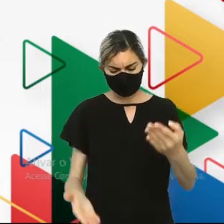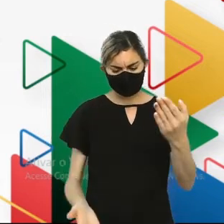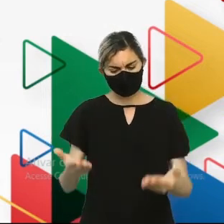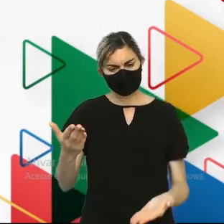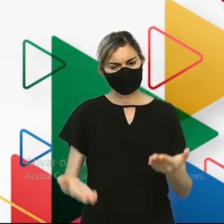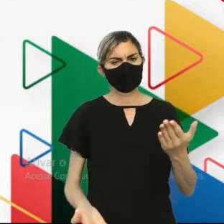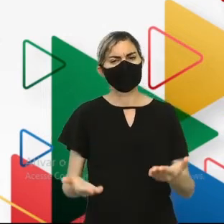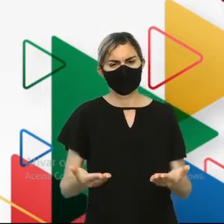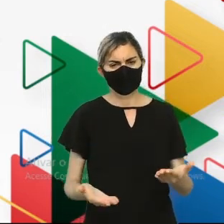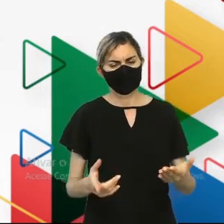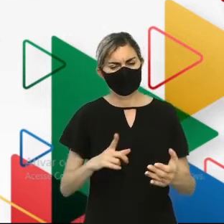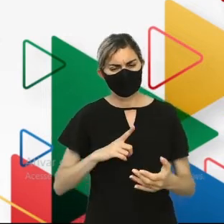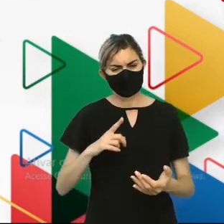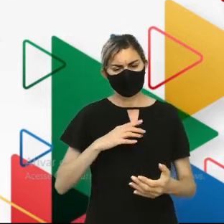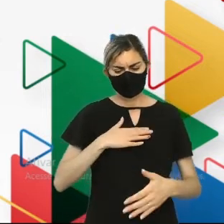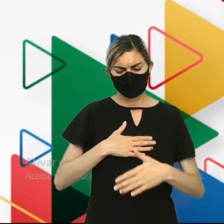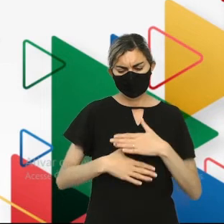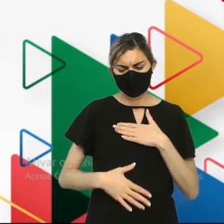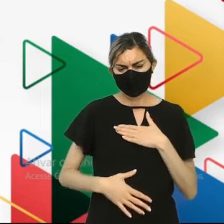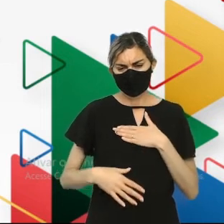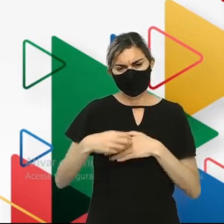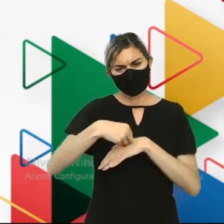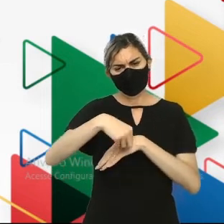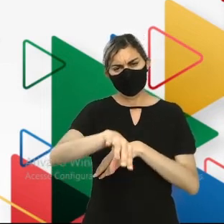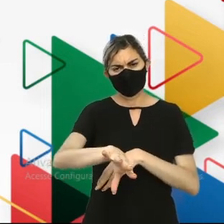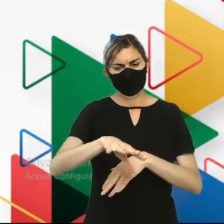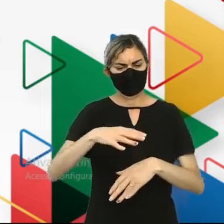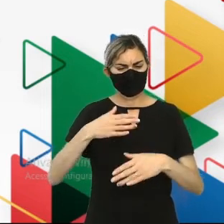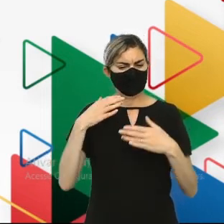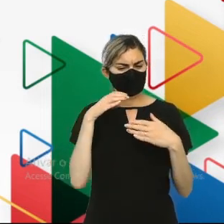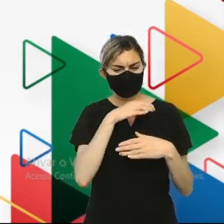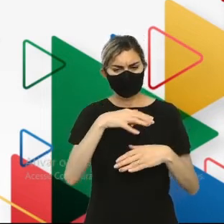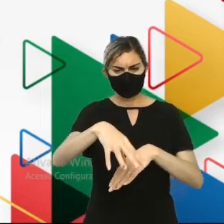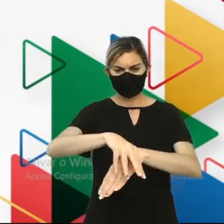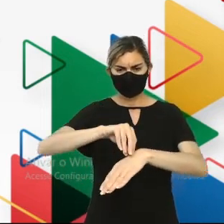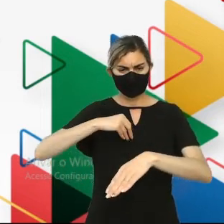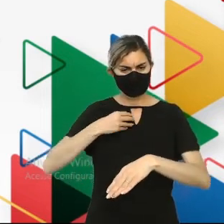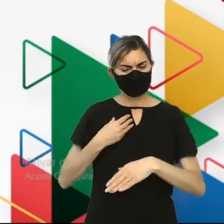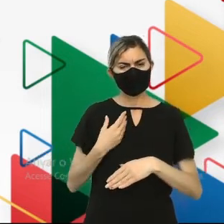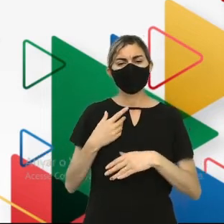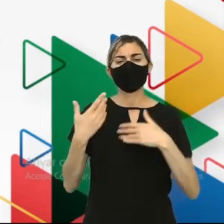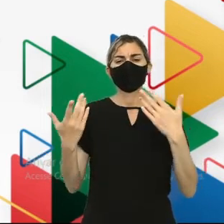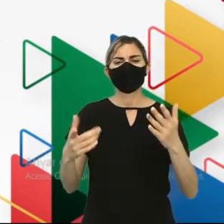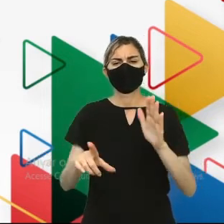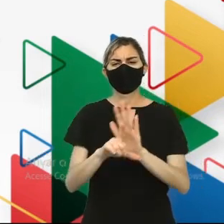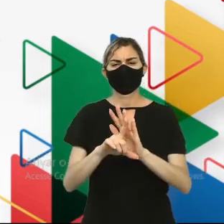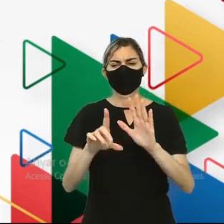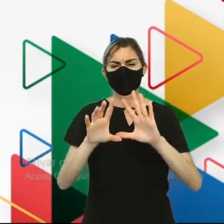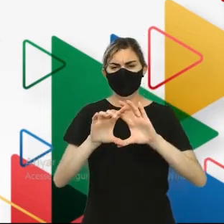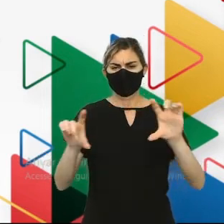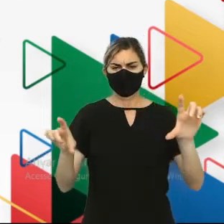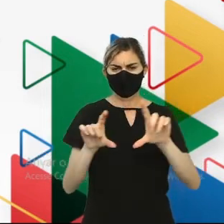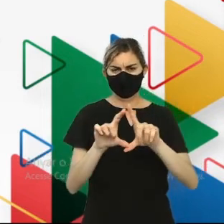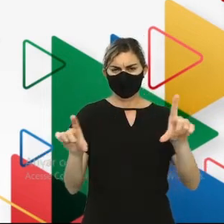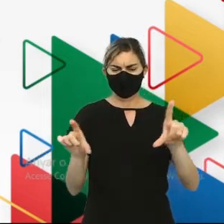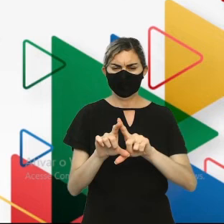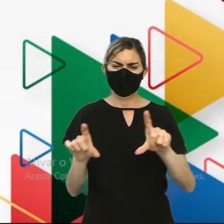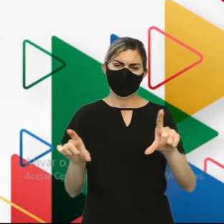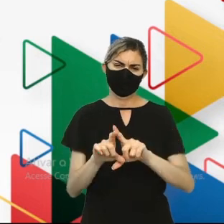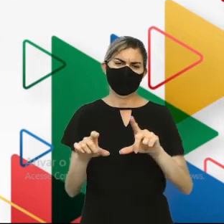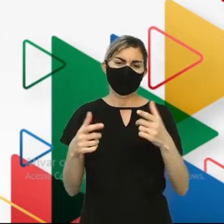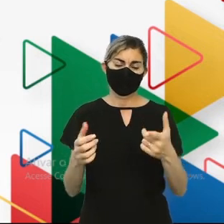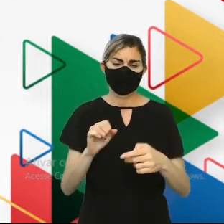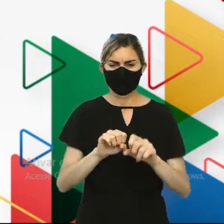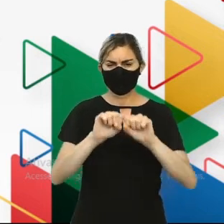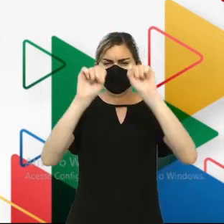de um Noga. Um corpo cede calor e o outro recebe. Qual é a lei geral? Se